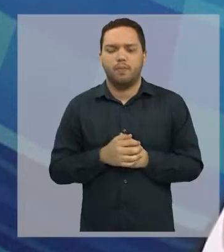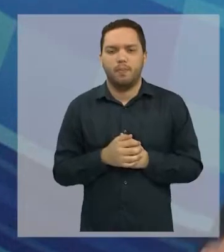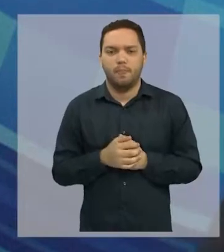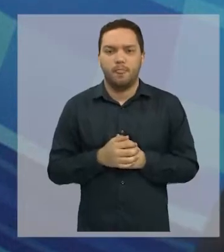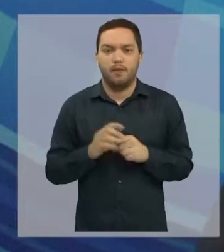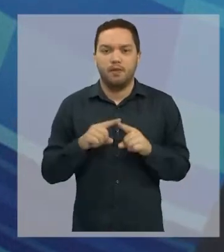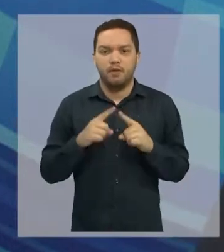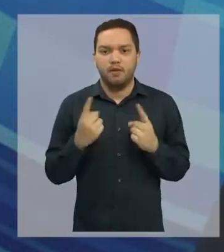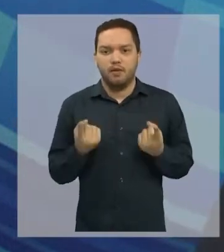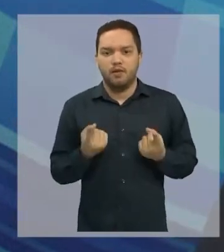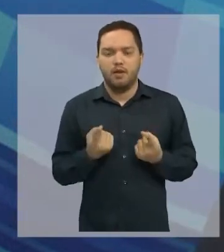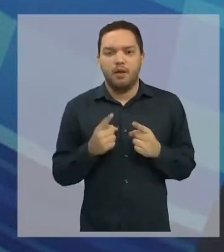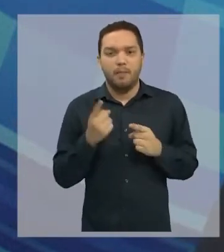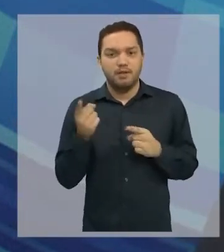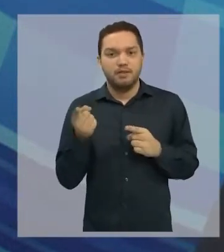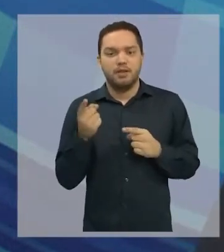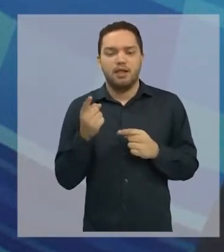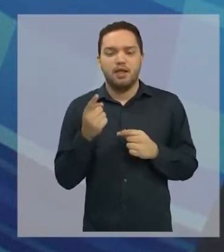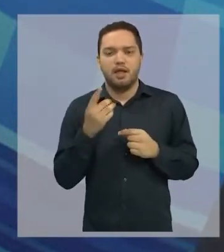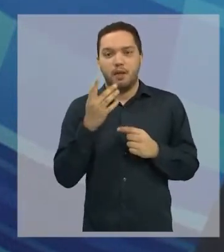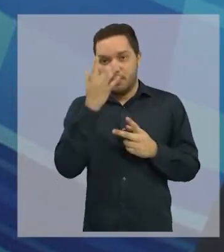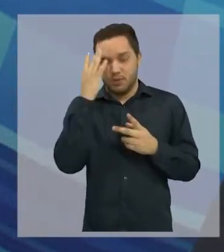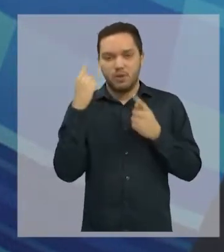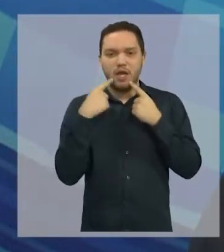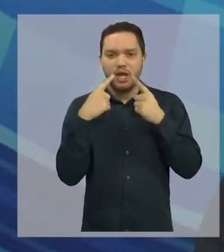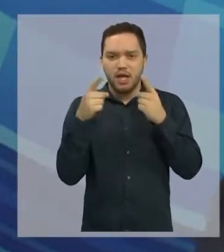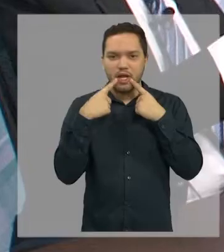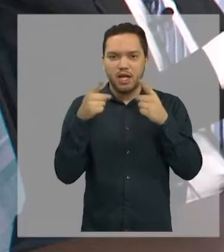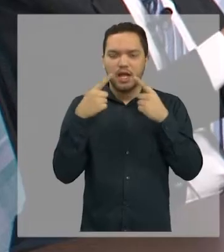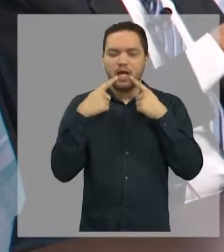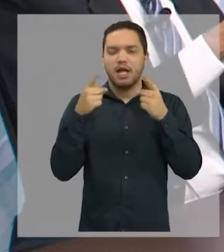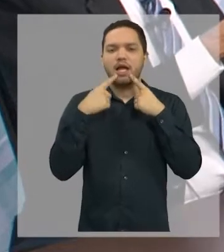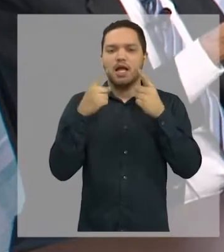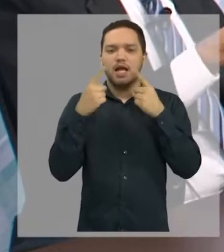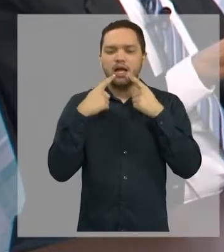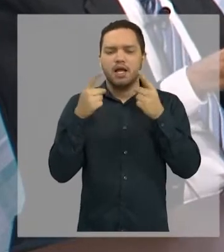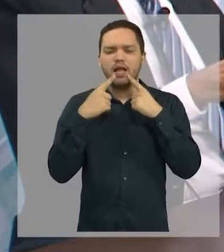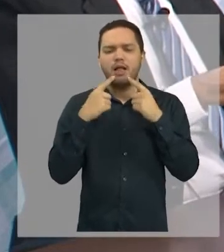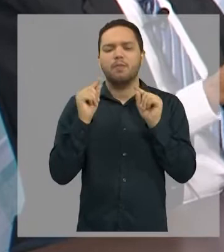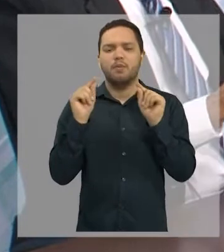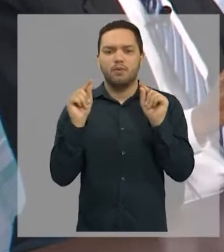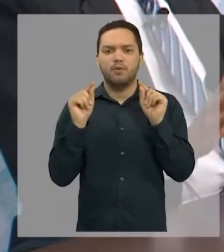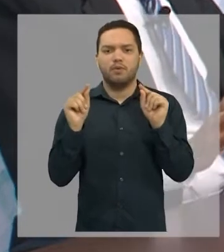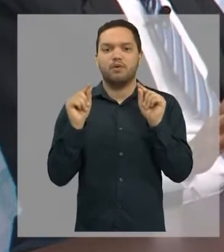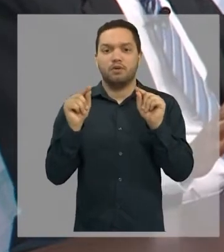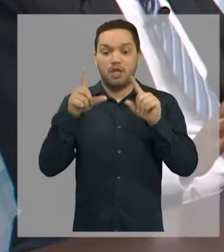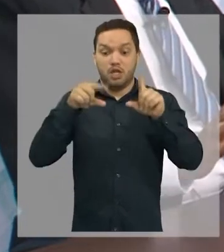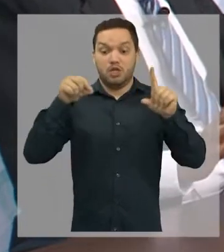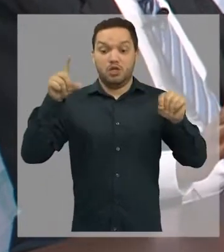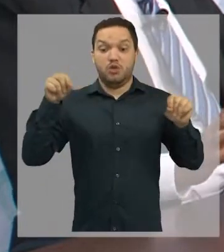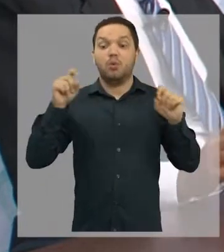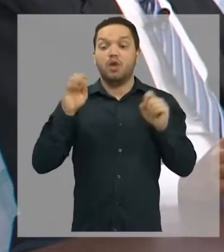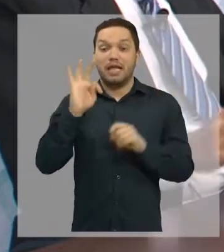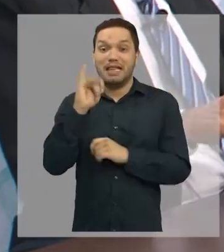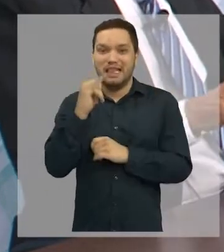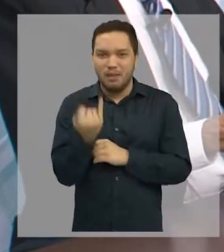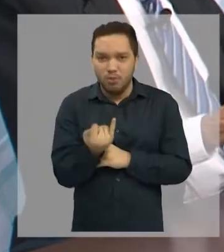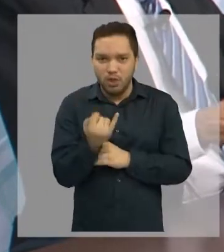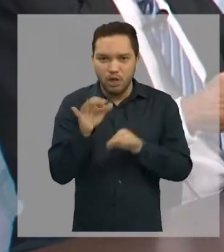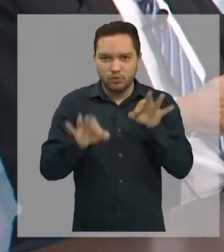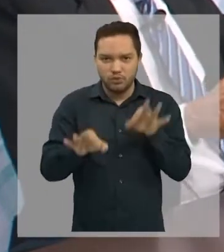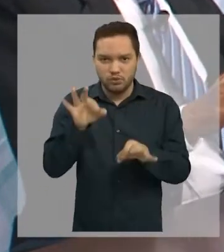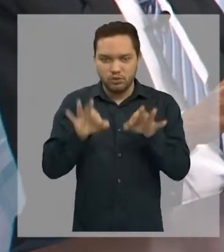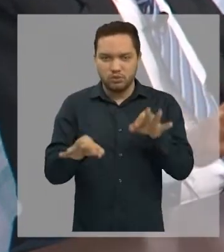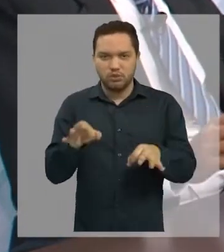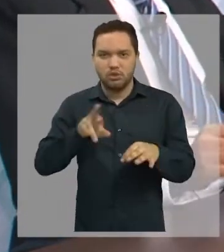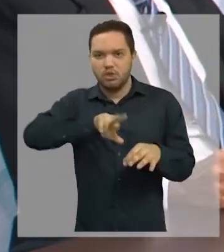que se tenha uma oxigenação, uma renovação? Há uma discussão aí quanto ao processo de escolha dos tribunais, né? Mas não do